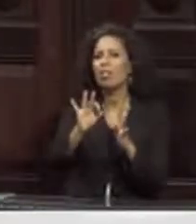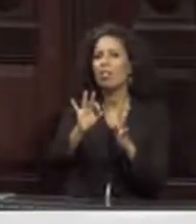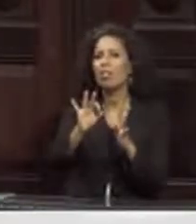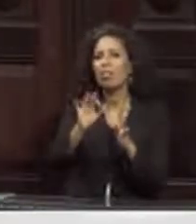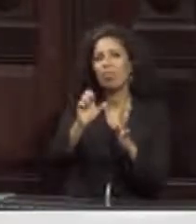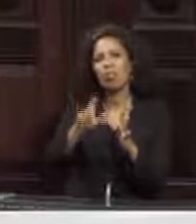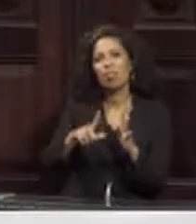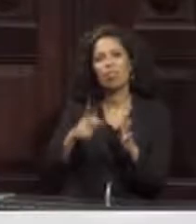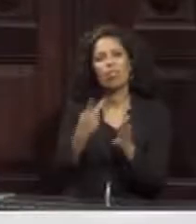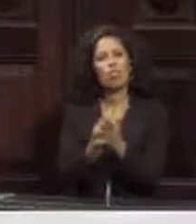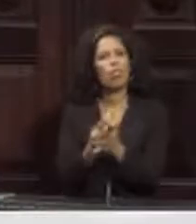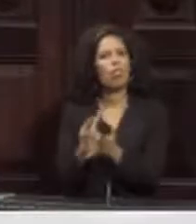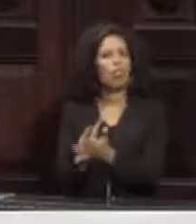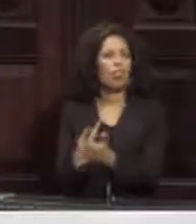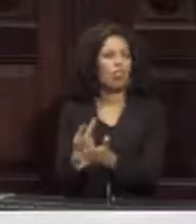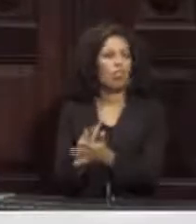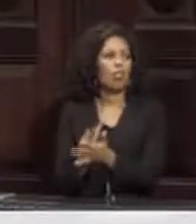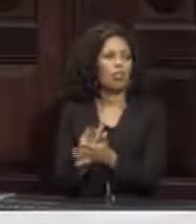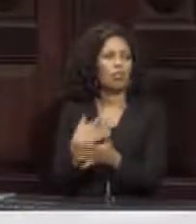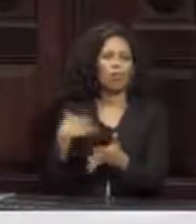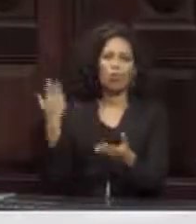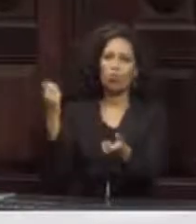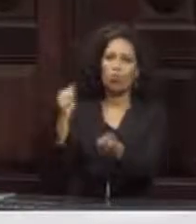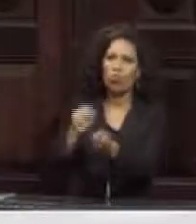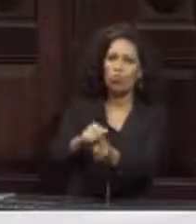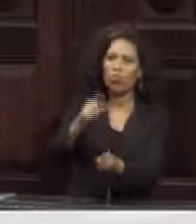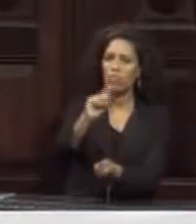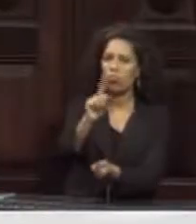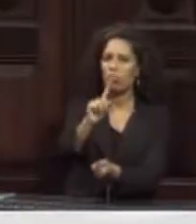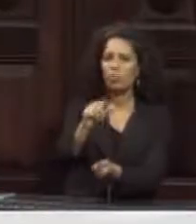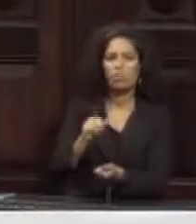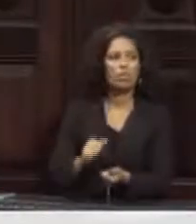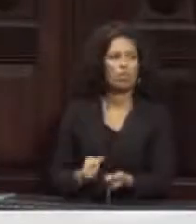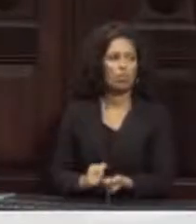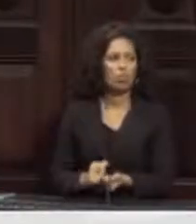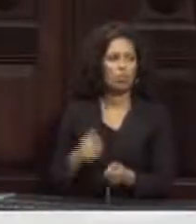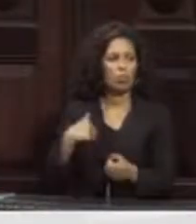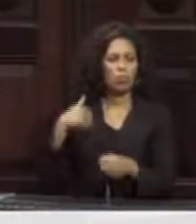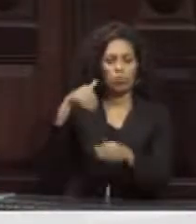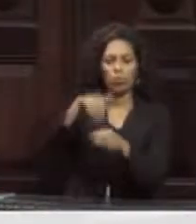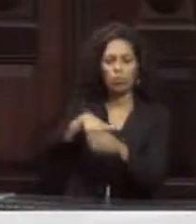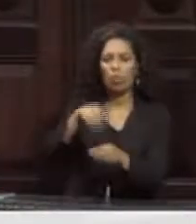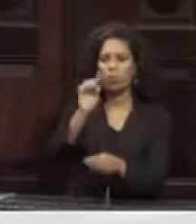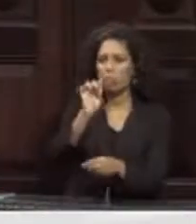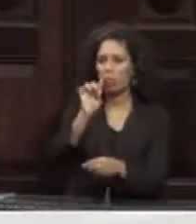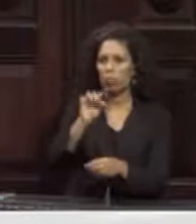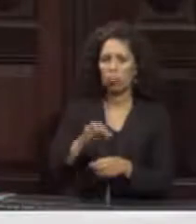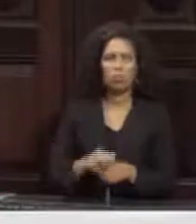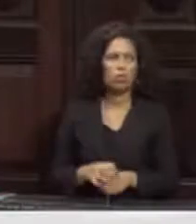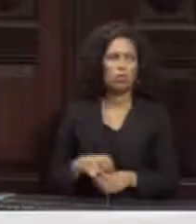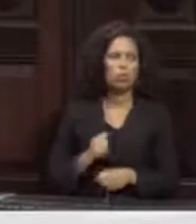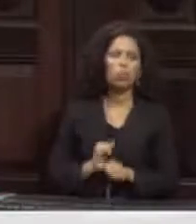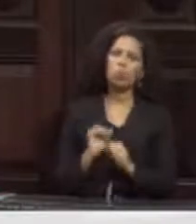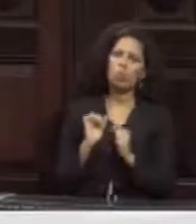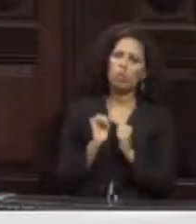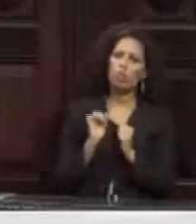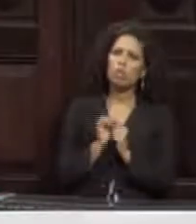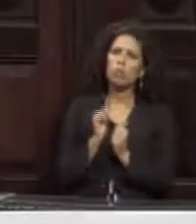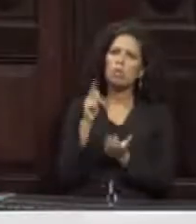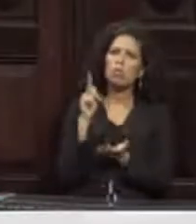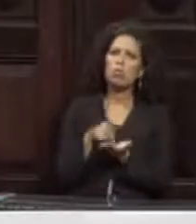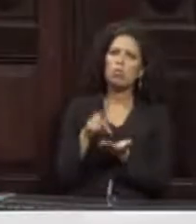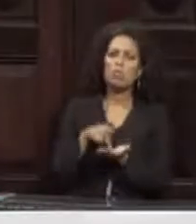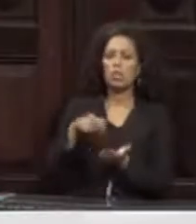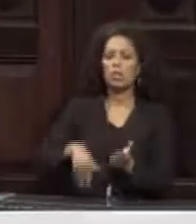o governador Pezão o meu apoio e com certeza não terá o meu voto. Então, eu espero verdadeiramente que